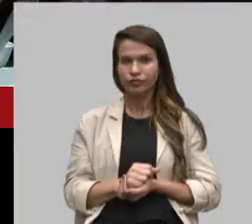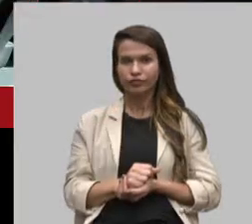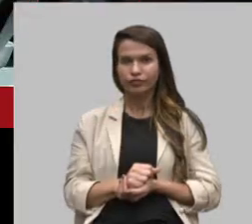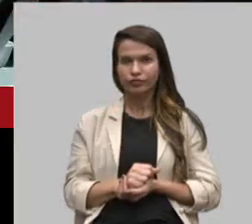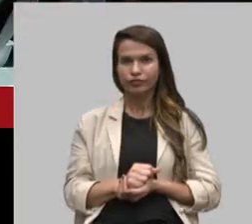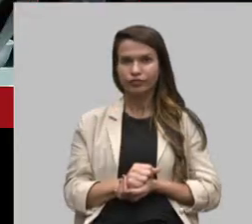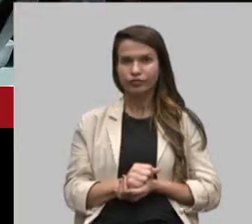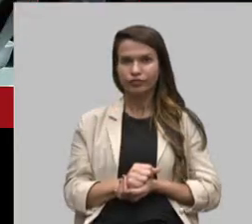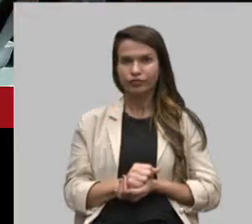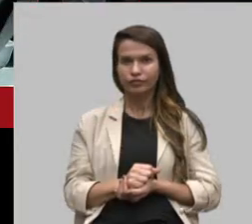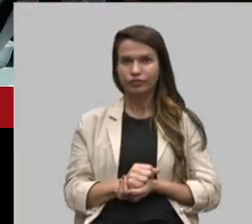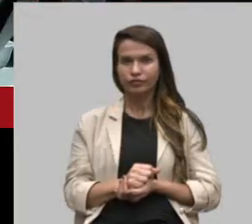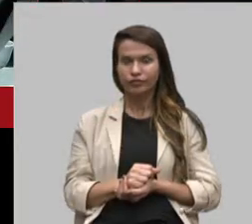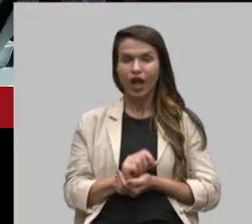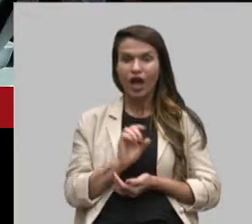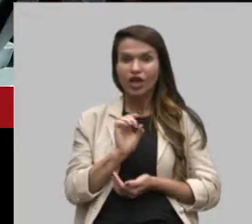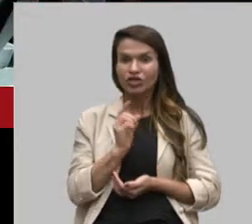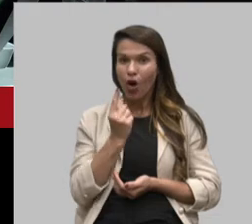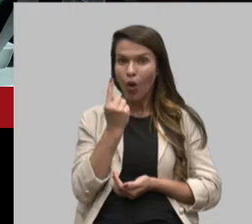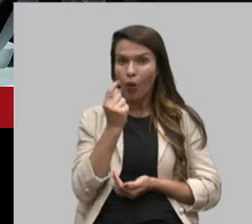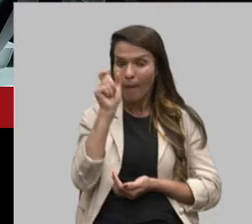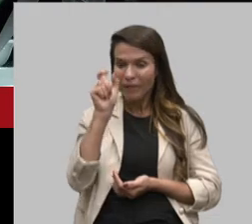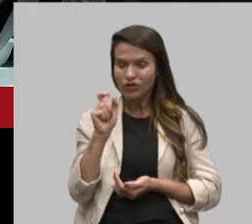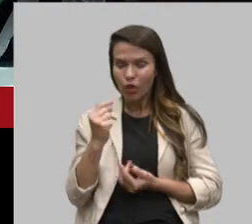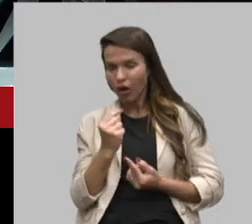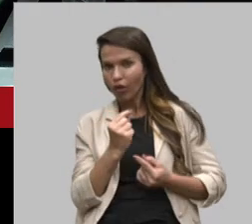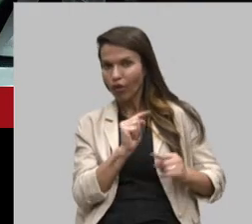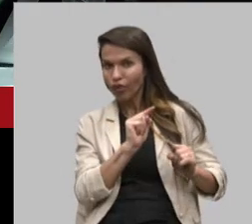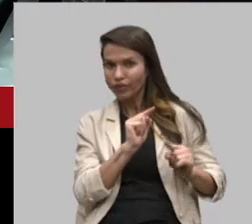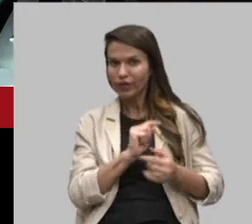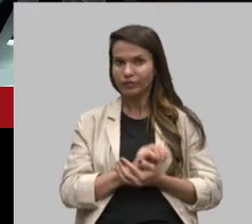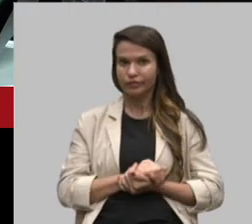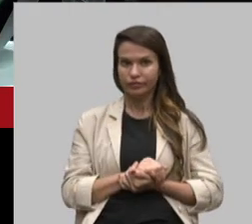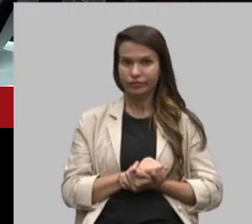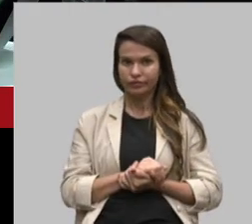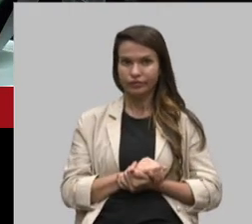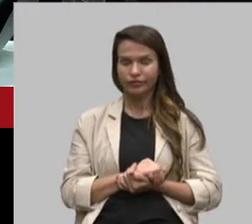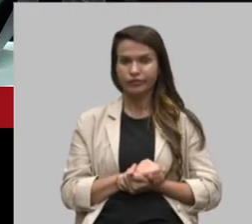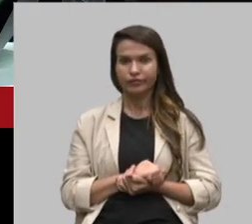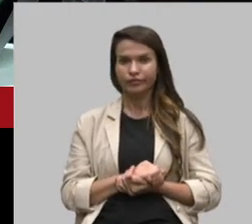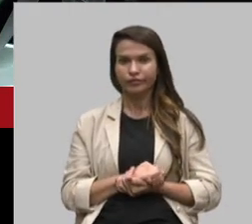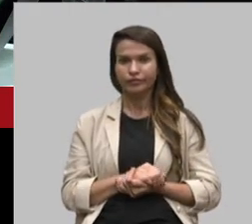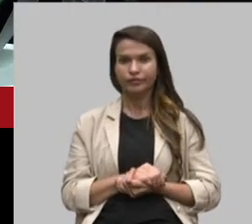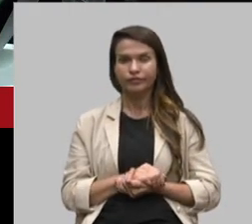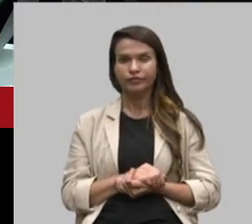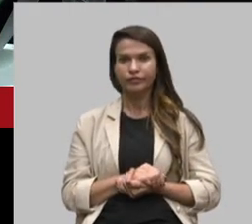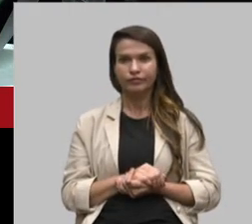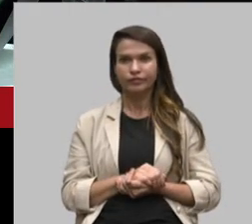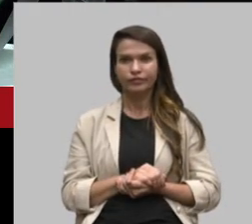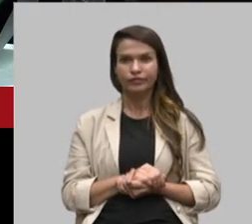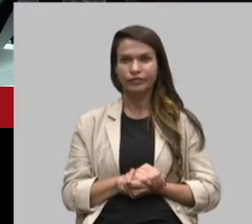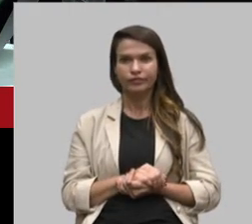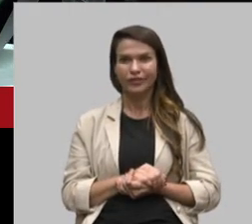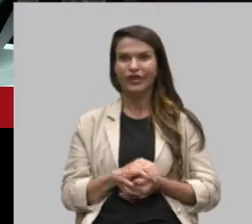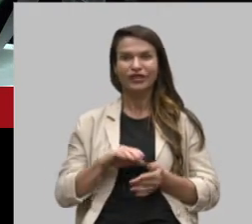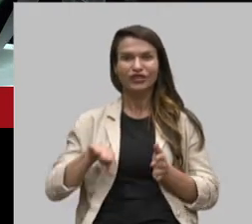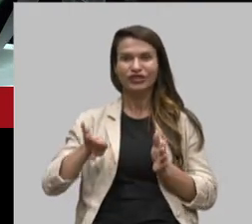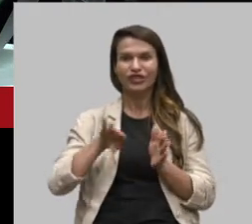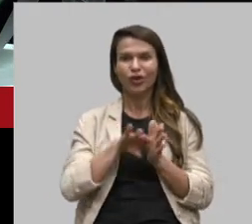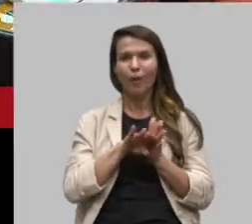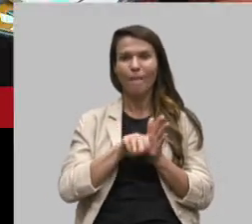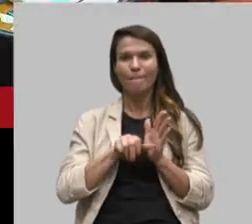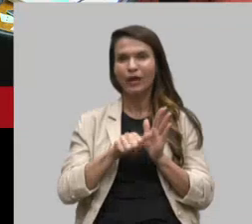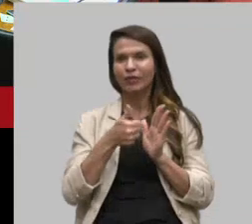favor é só uma pessoa contra marcando aí vocês V obedece quem chegou primeiro é mais fácil então você que